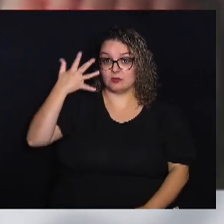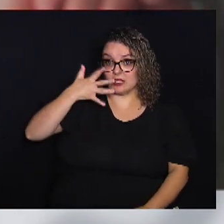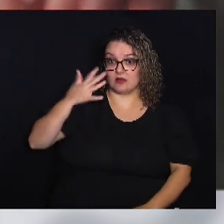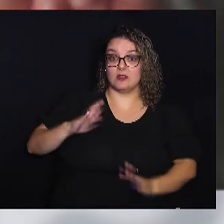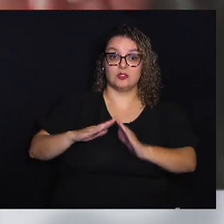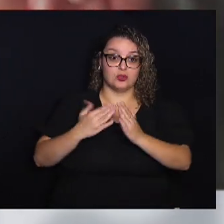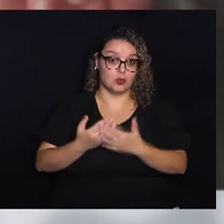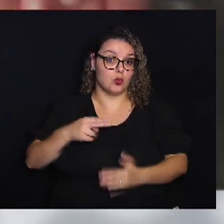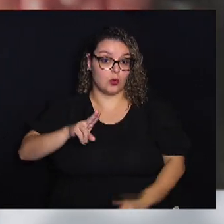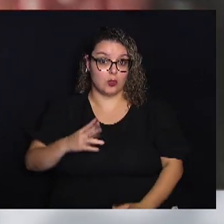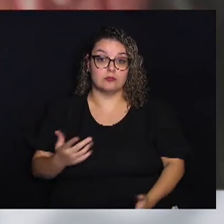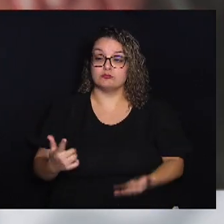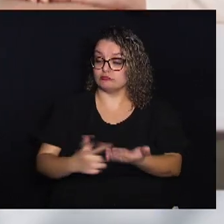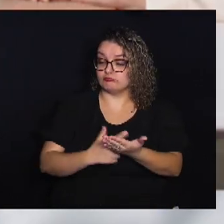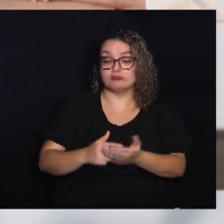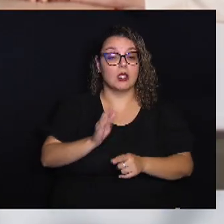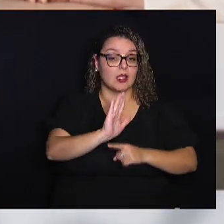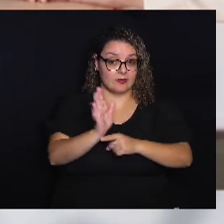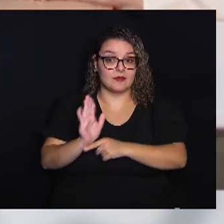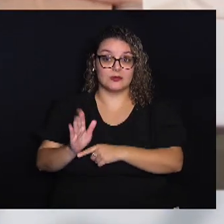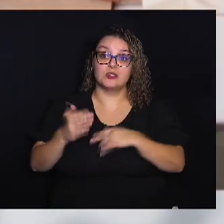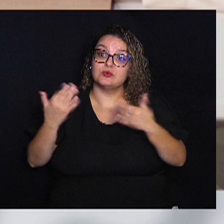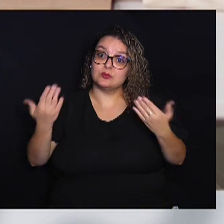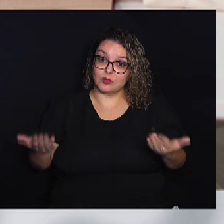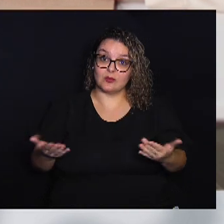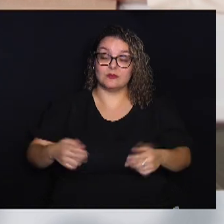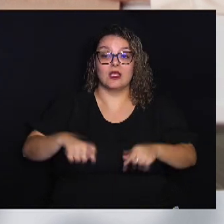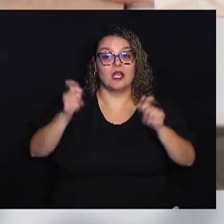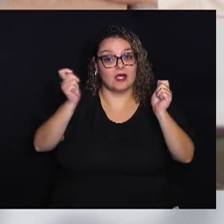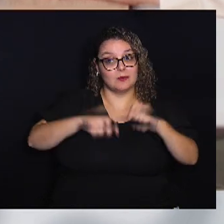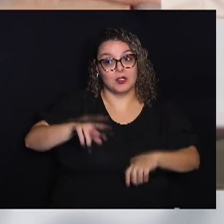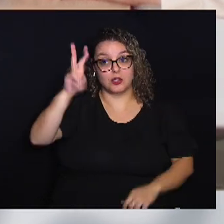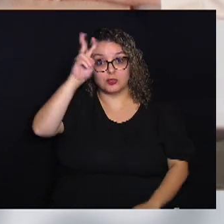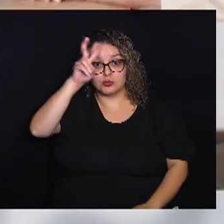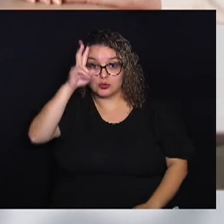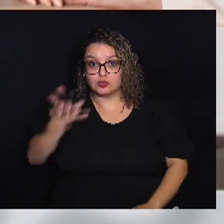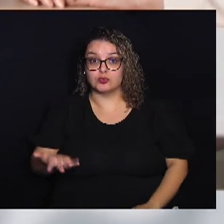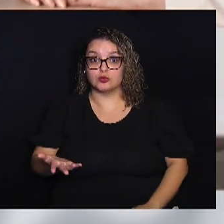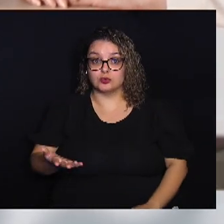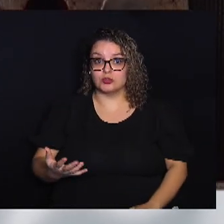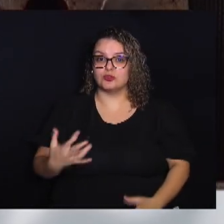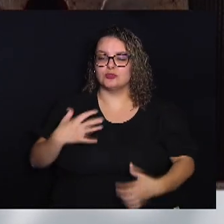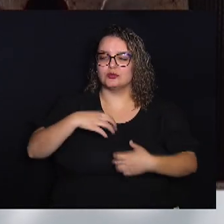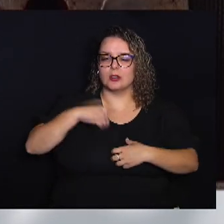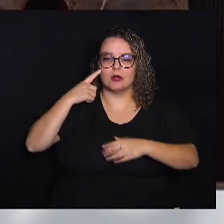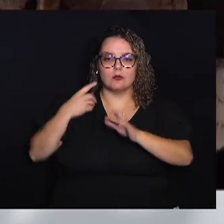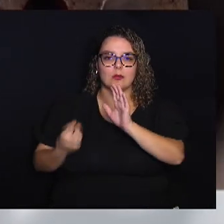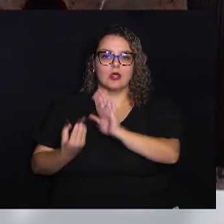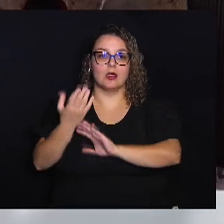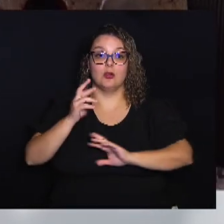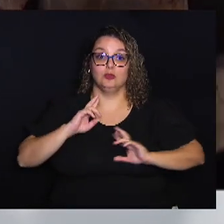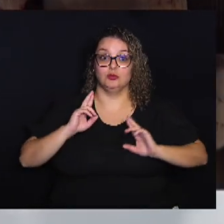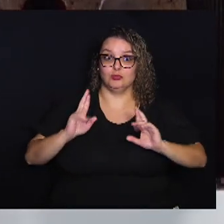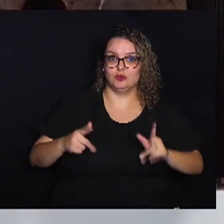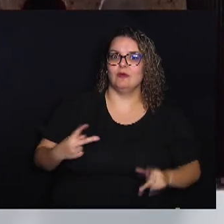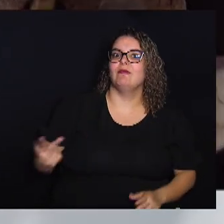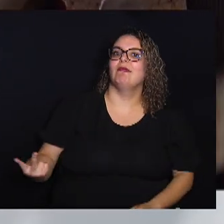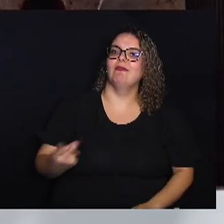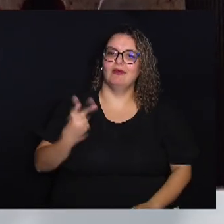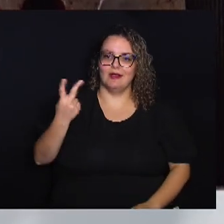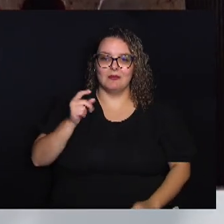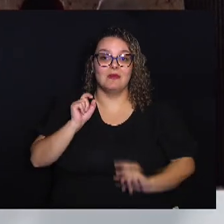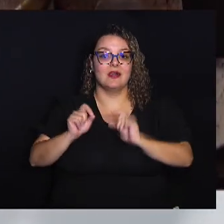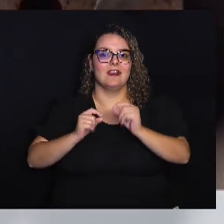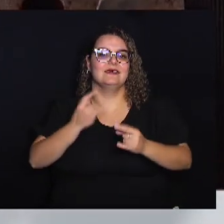até mesmo em livros e filmes. Bom, a capacidade de contar histórias de forma criativa é um diferencial valioso para